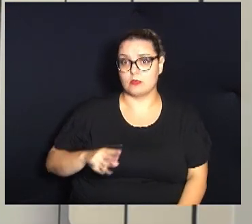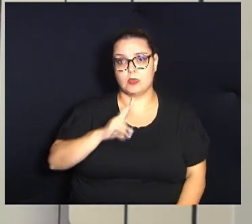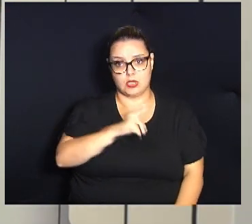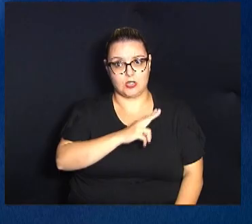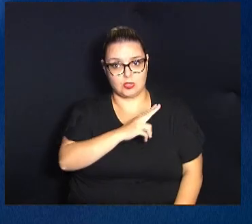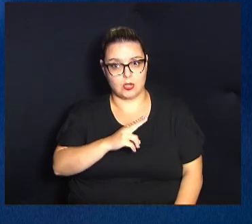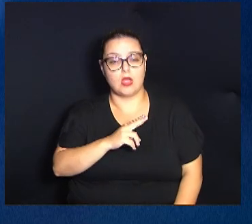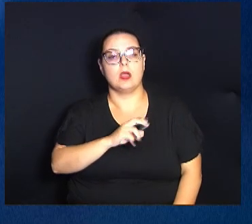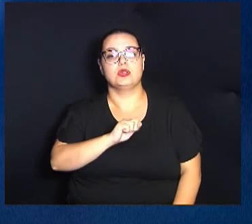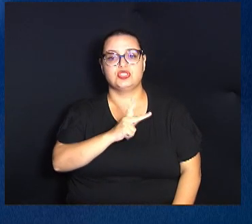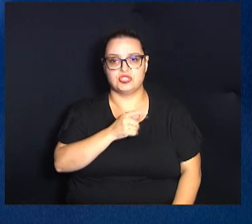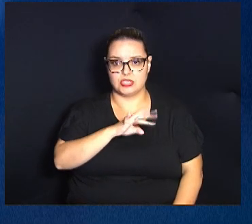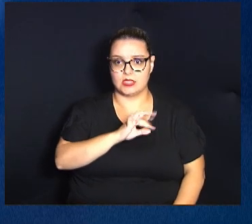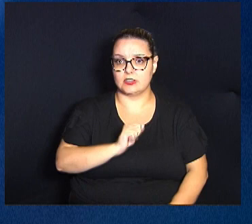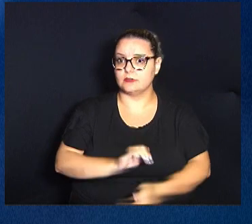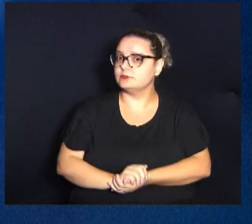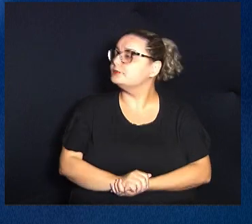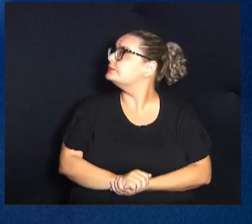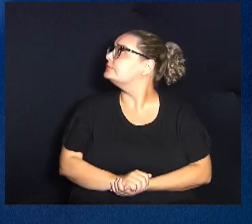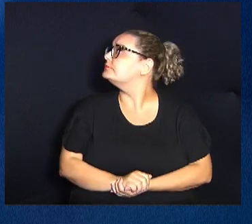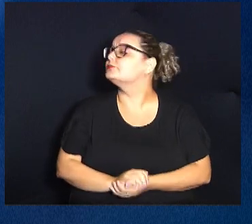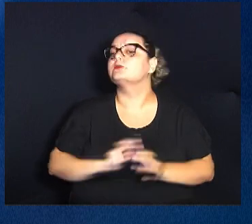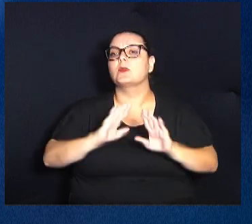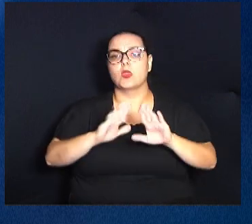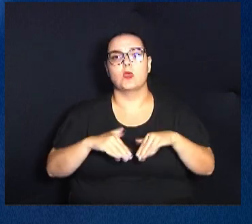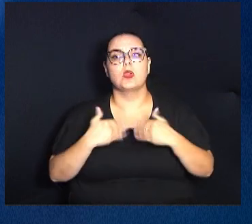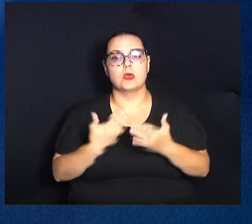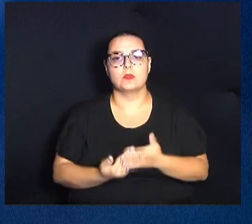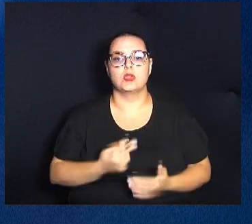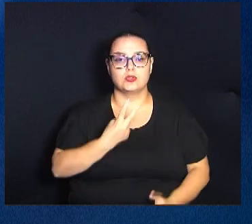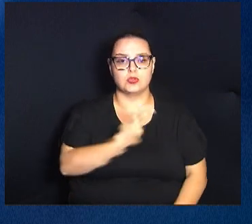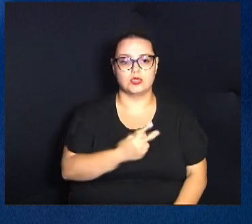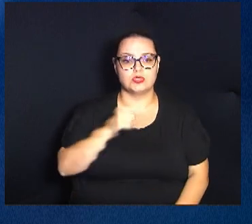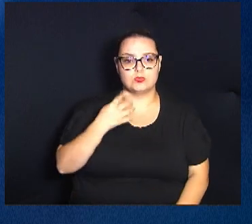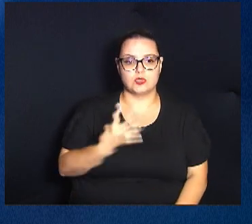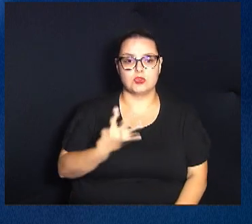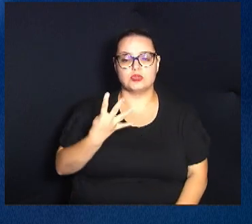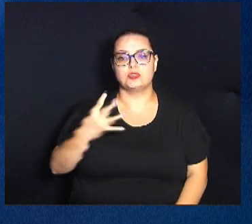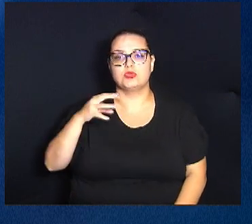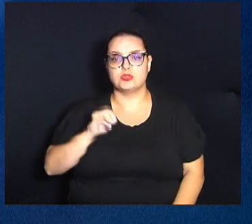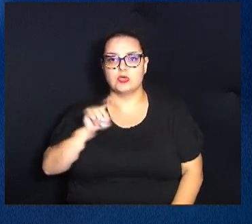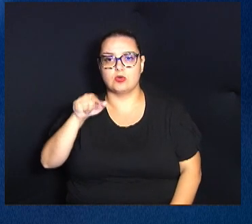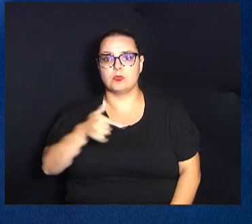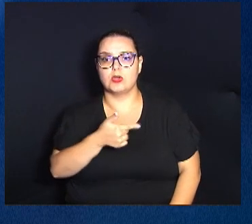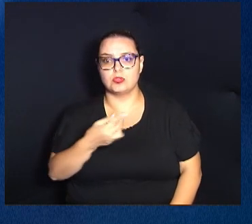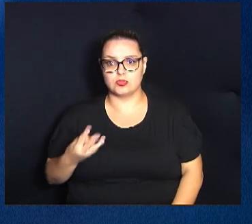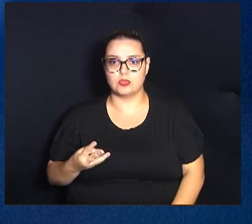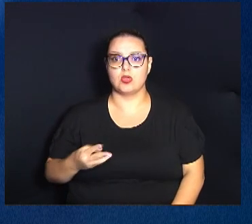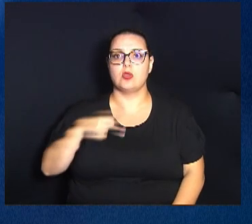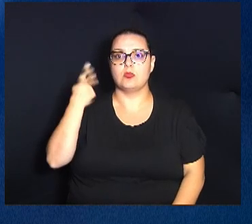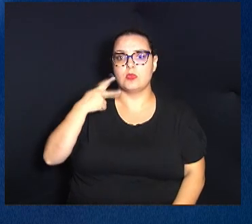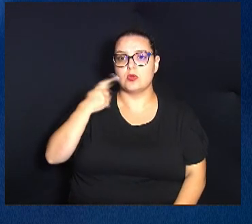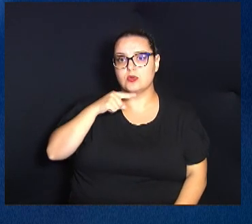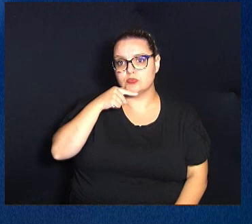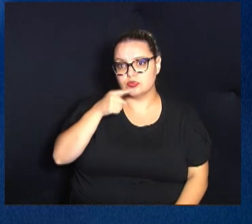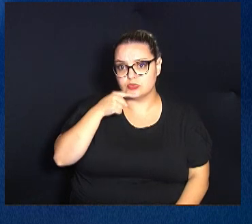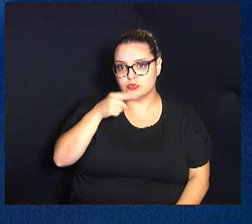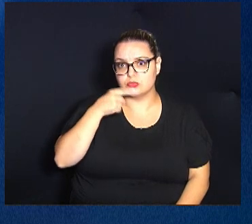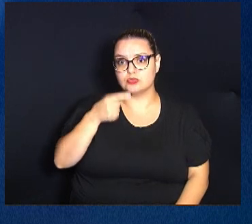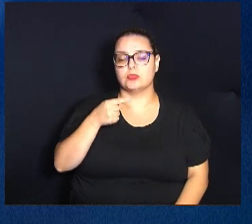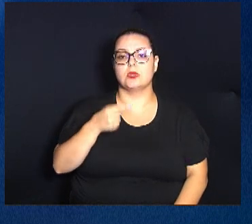Aparecida. O requerimento número 2440, protocolado pelo vereador Eduardo Magoga,